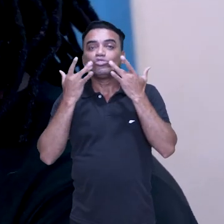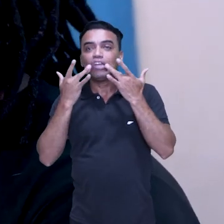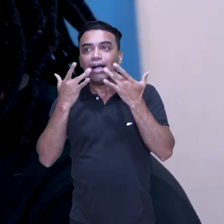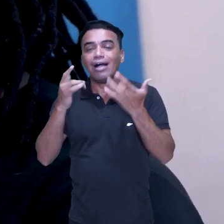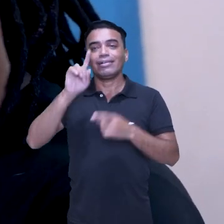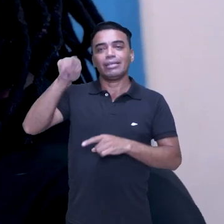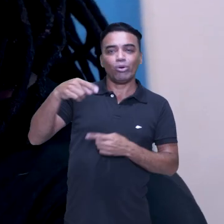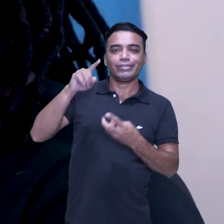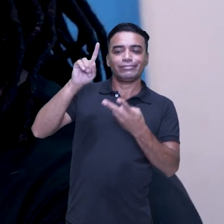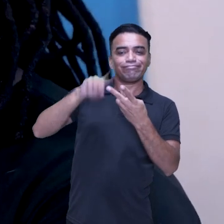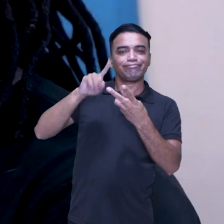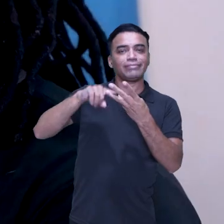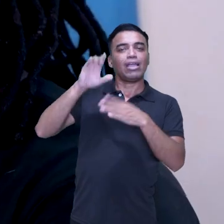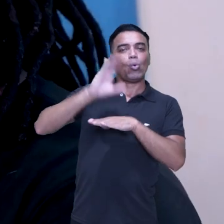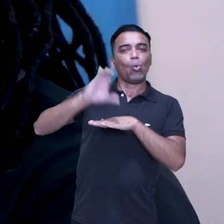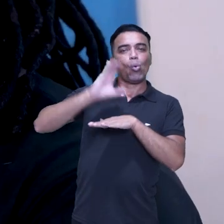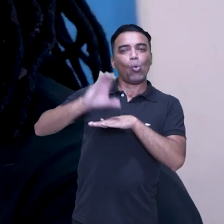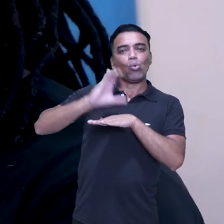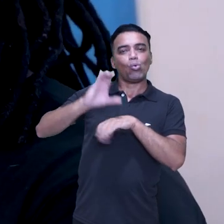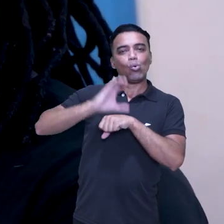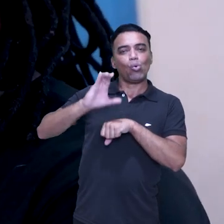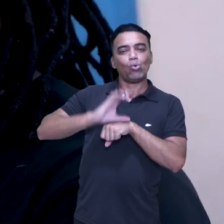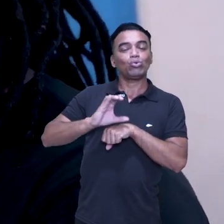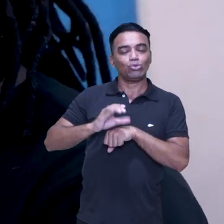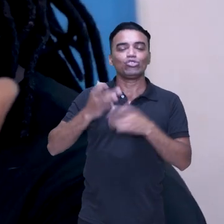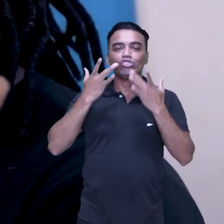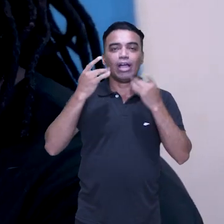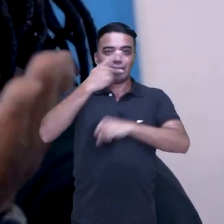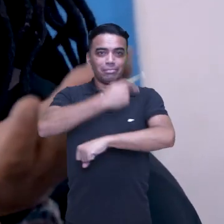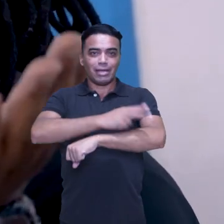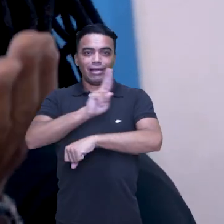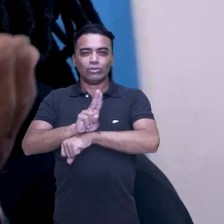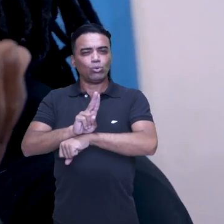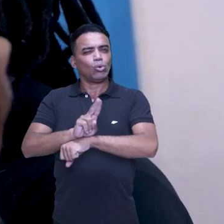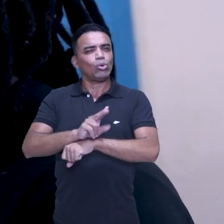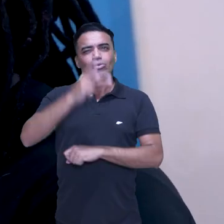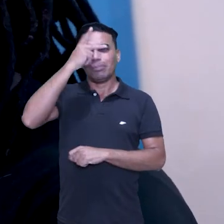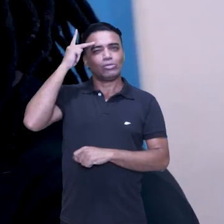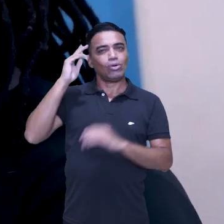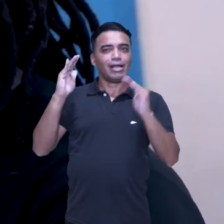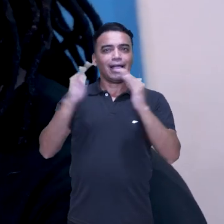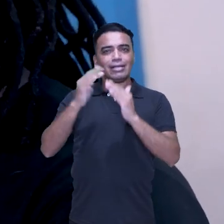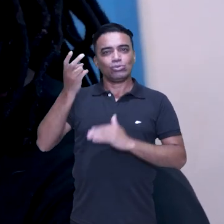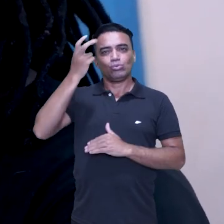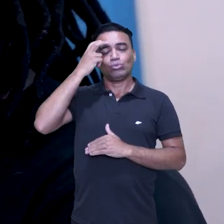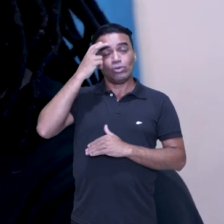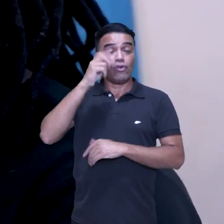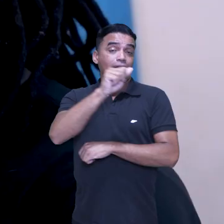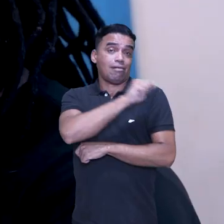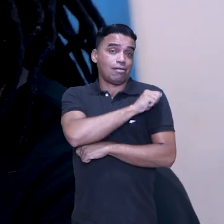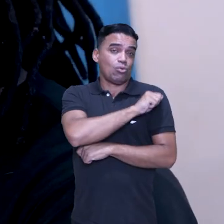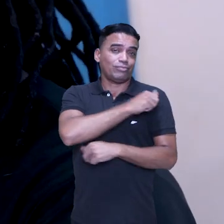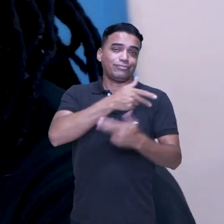ela fez várias pessoas hoje do teatro de Paracatu. Tem um grande, né, uma pessoa que trabalha na Casa de Cultura, o Gilbert, que foi aluno da Rose, e